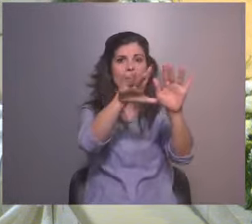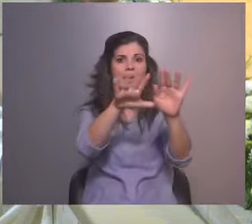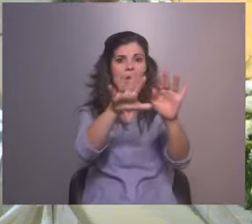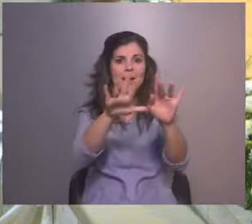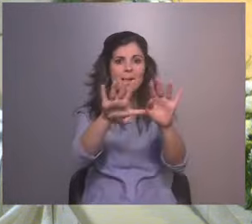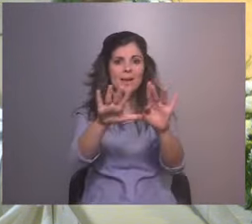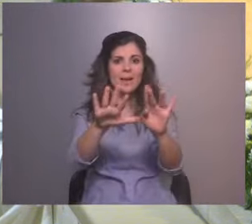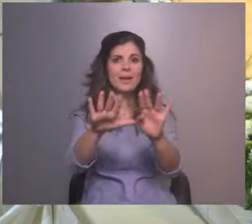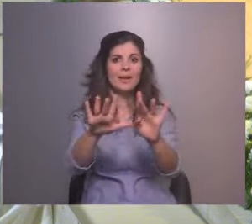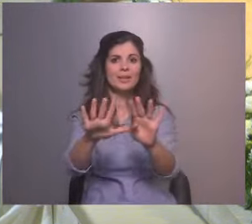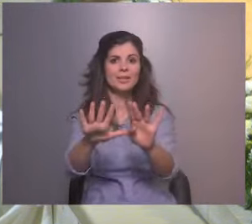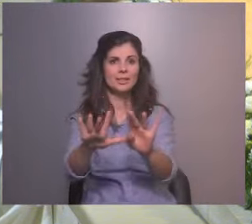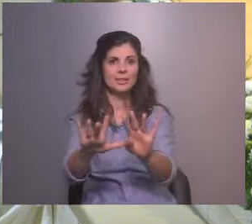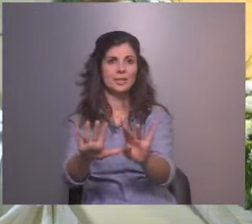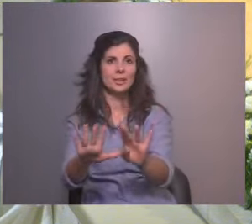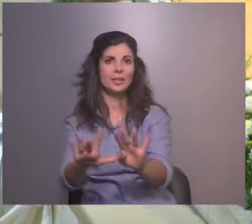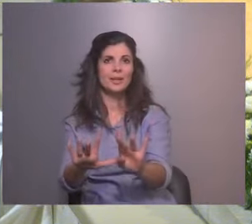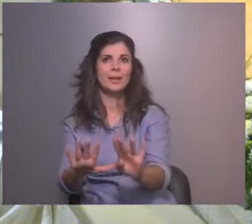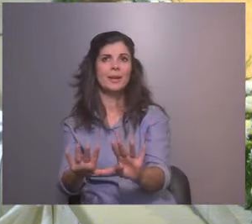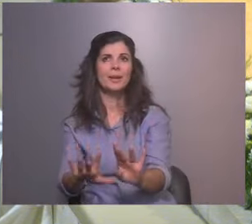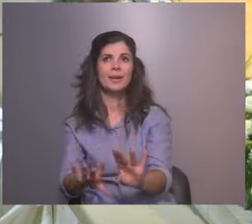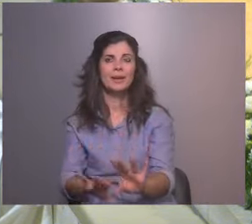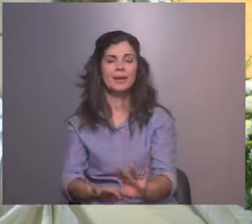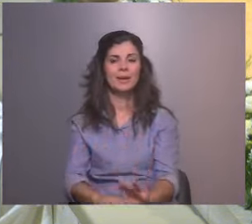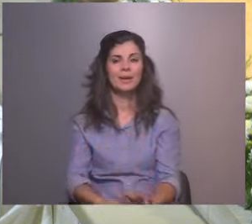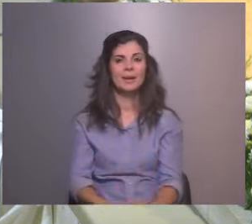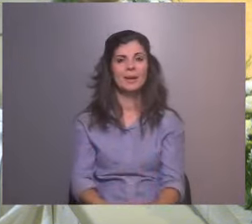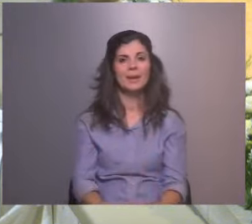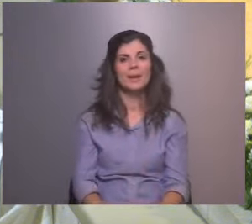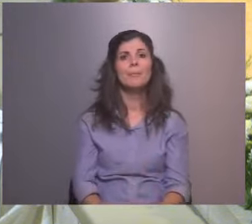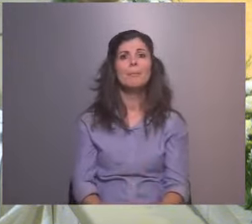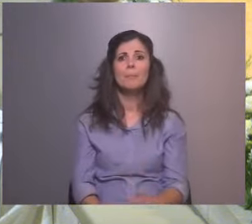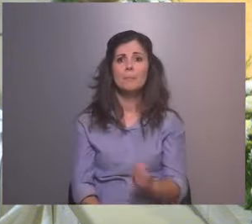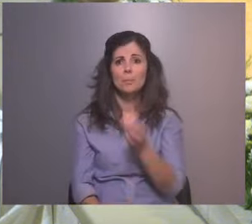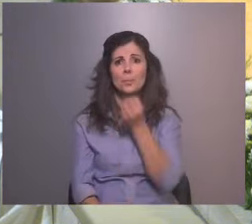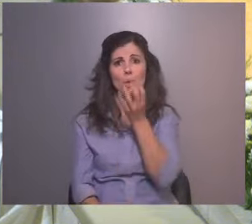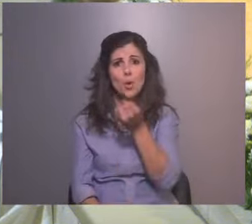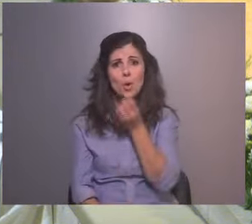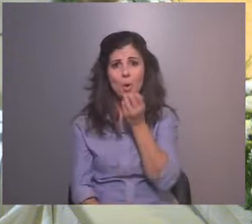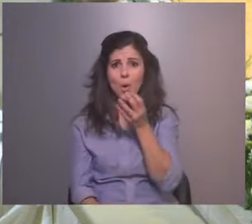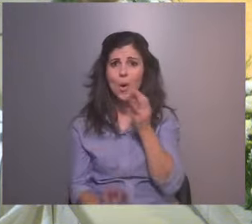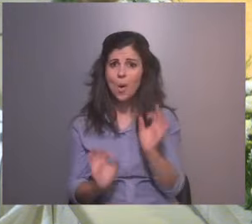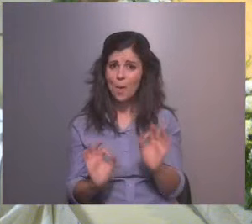Pacis. Pode ser? Cantamos todos?